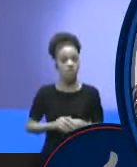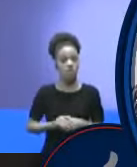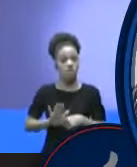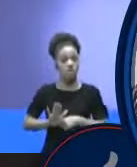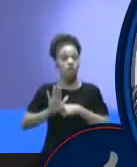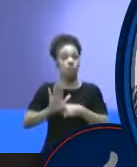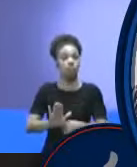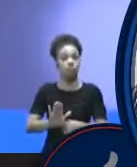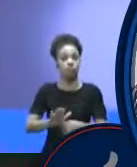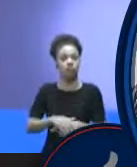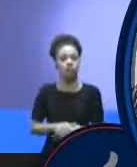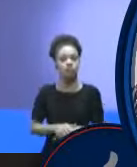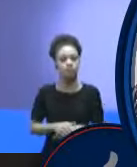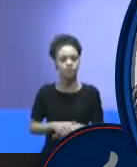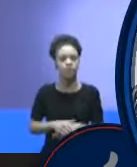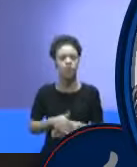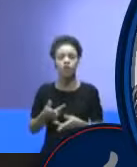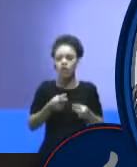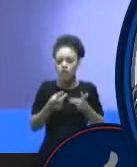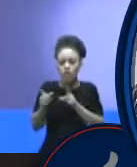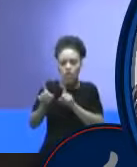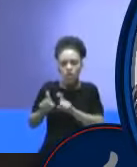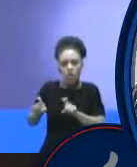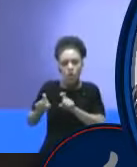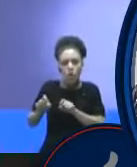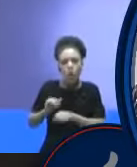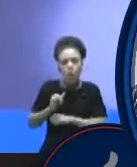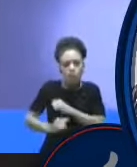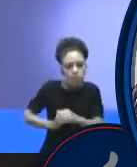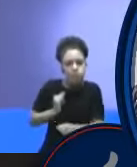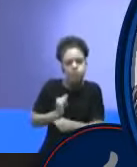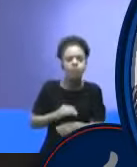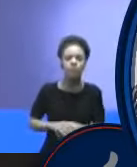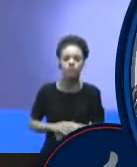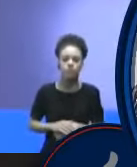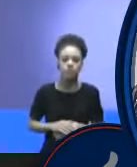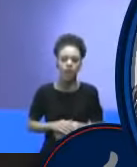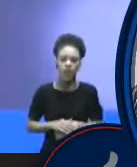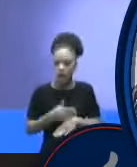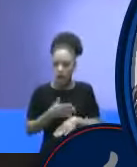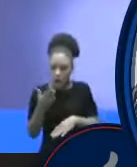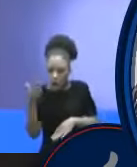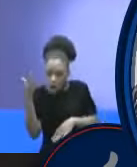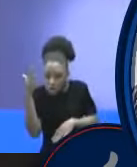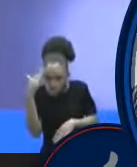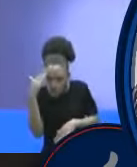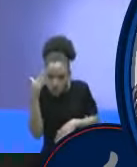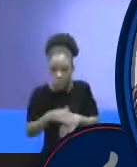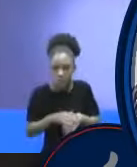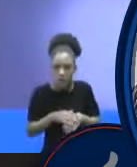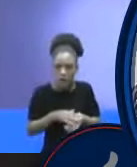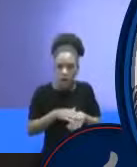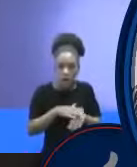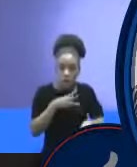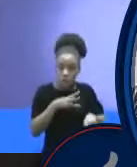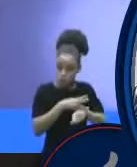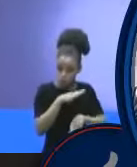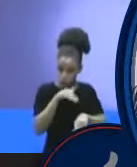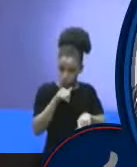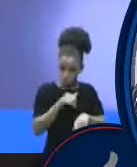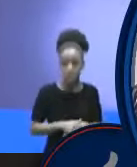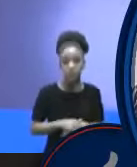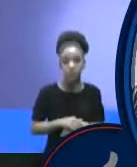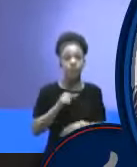serviço do canal Vendedor Online, que todo mundo conhece como Chama no Zap. Por meio dele, a gente vê o